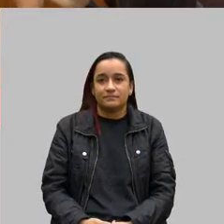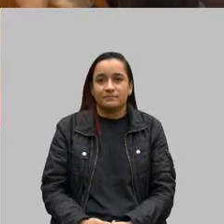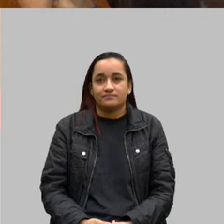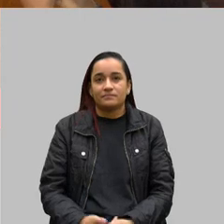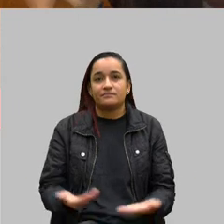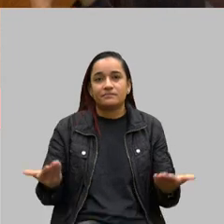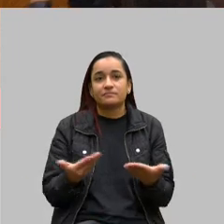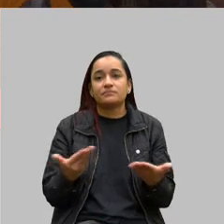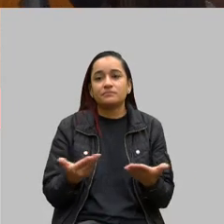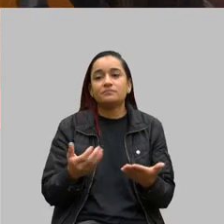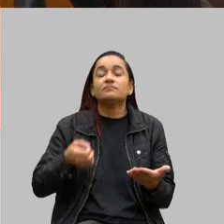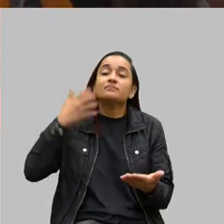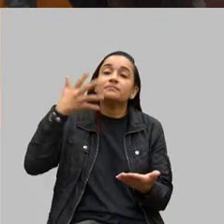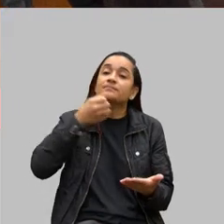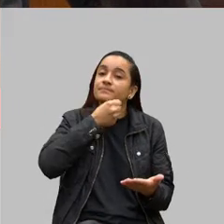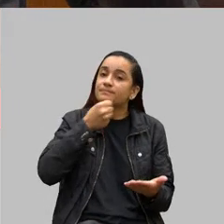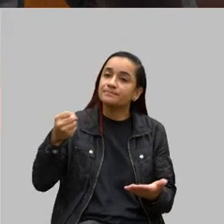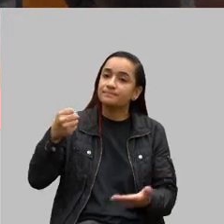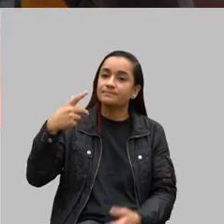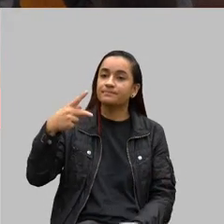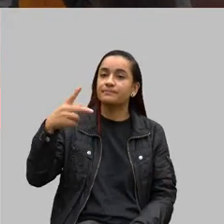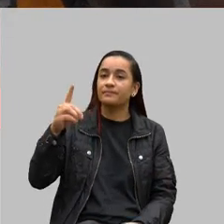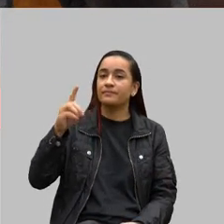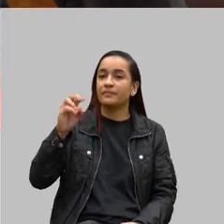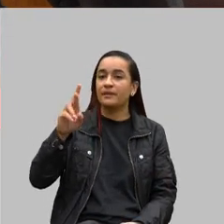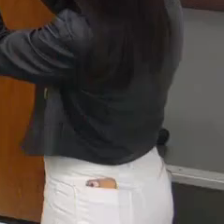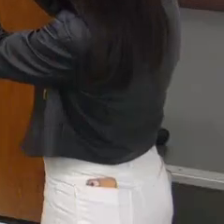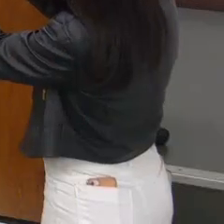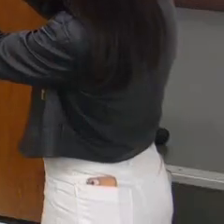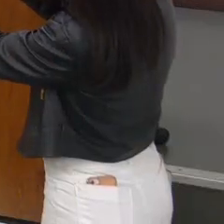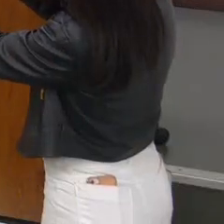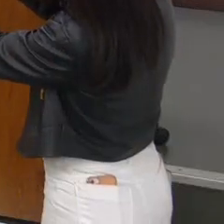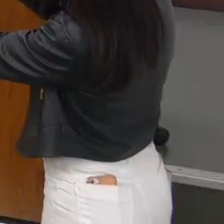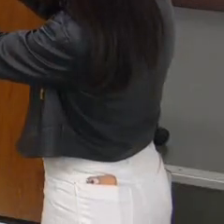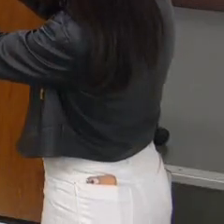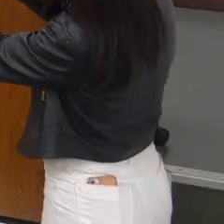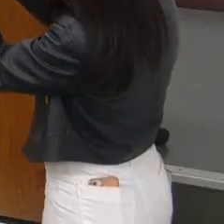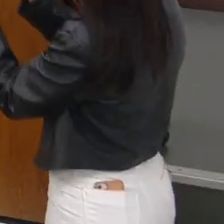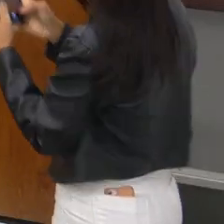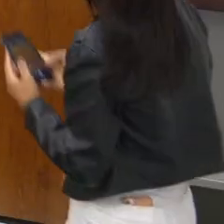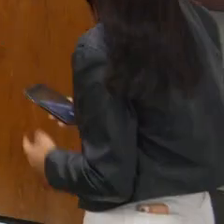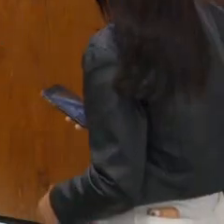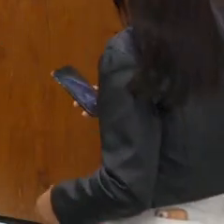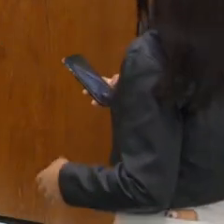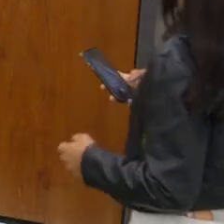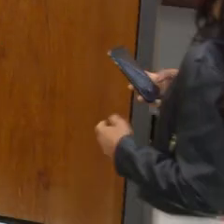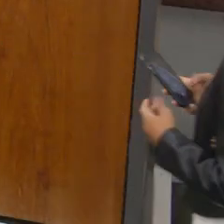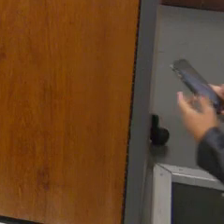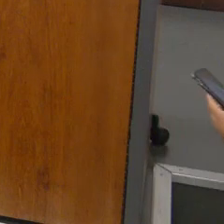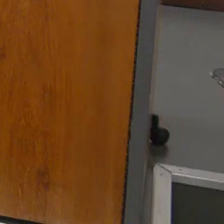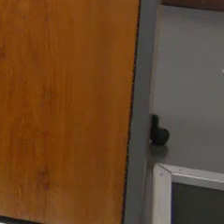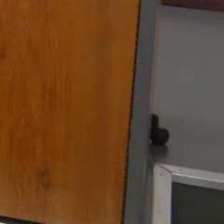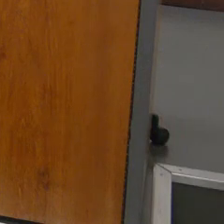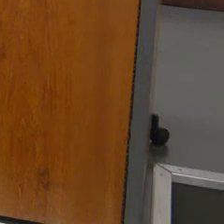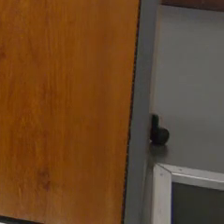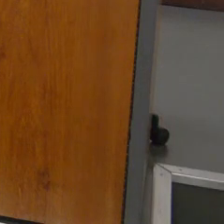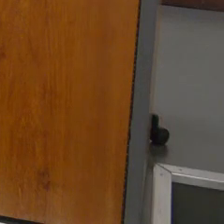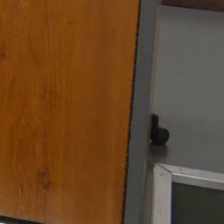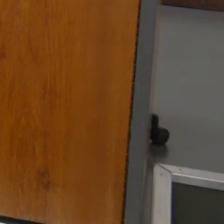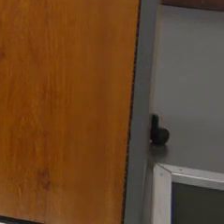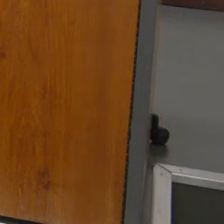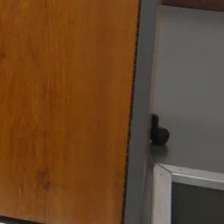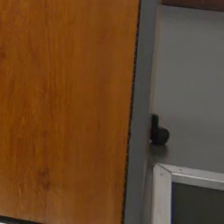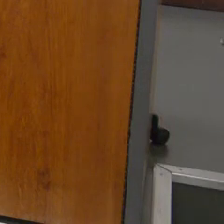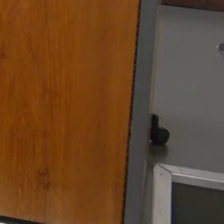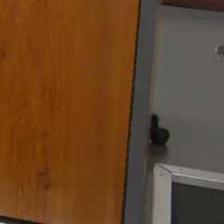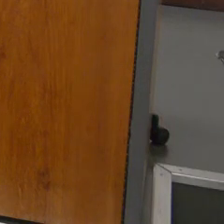pro nosso secretário Pedro para suas considerações eh Deputado la viola primeiro lugar